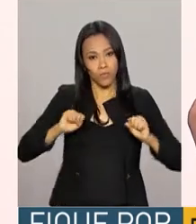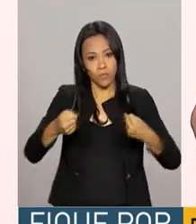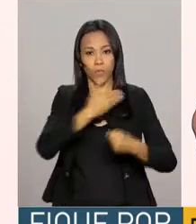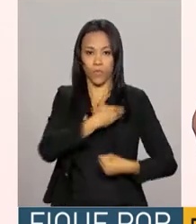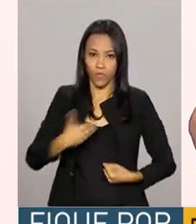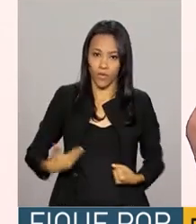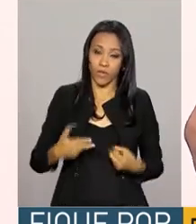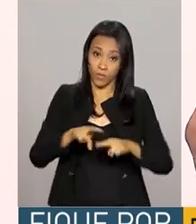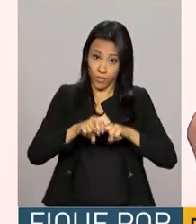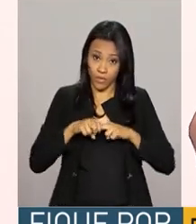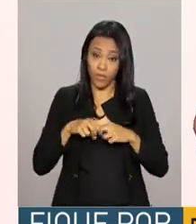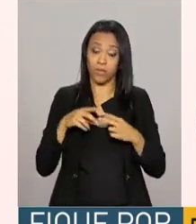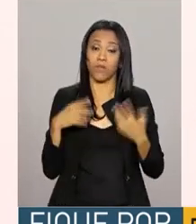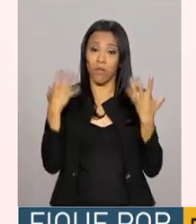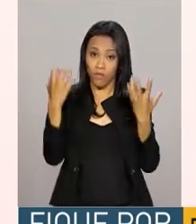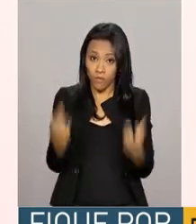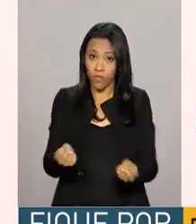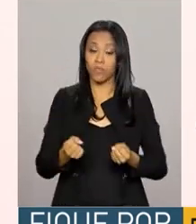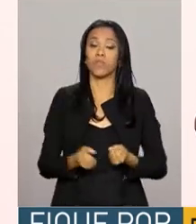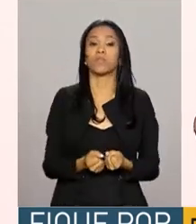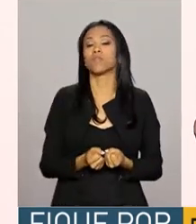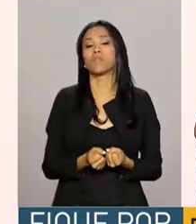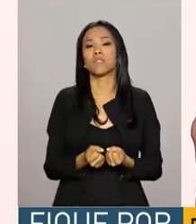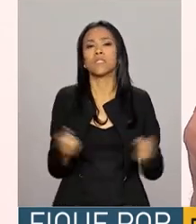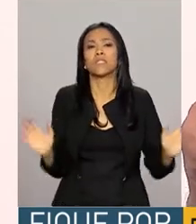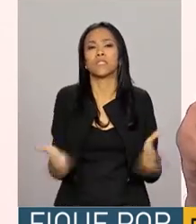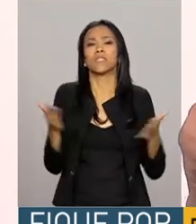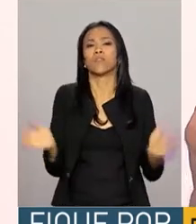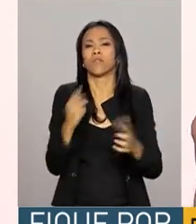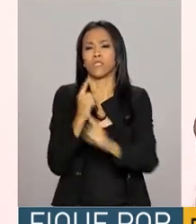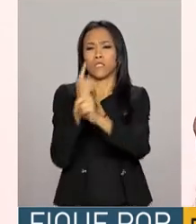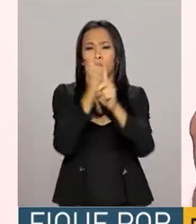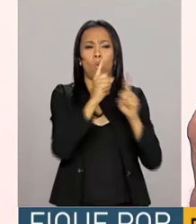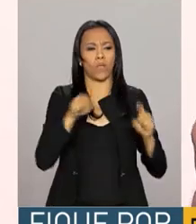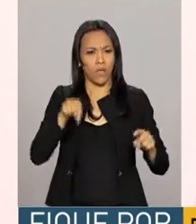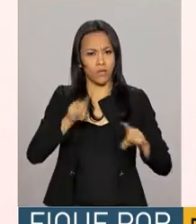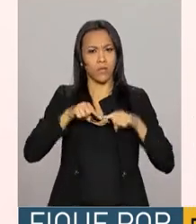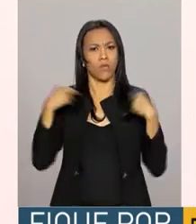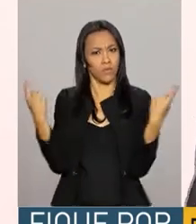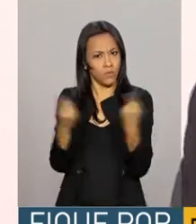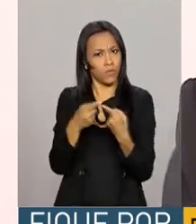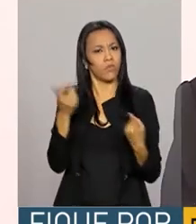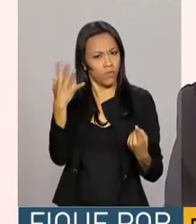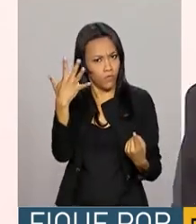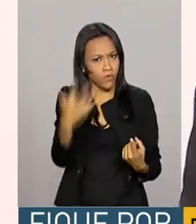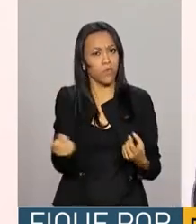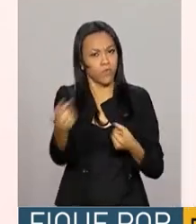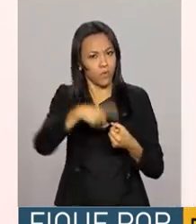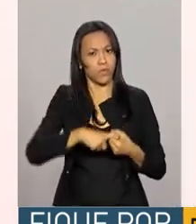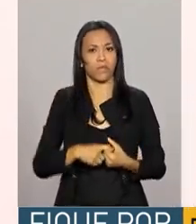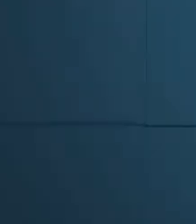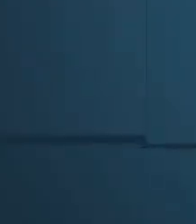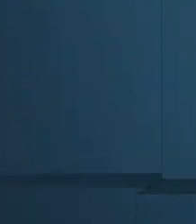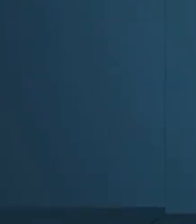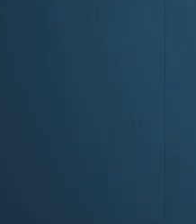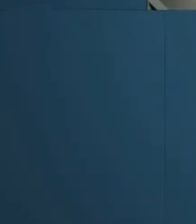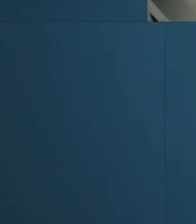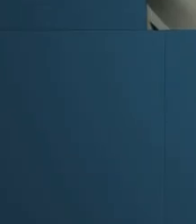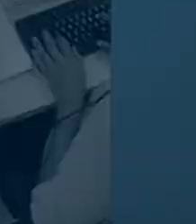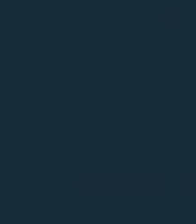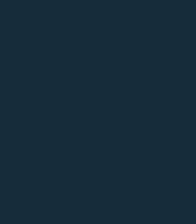governo portanto nós vamos é incentivar esses encontros vamos retornar a esse encontro com muita freqüência